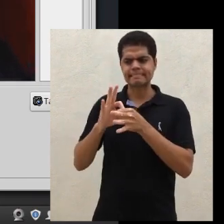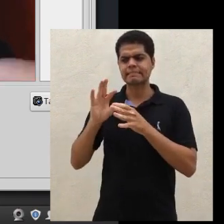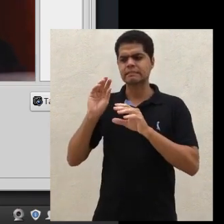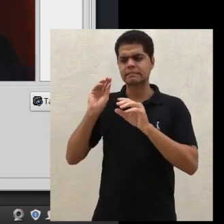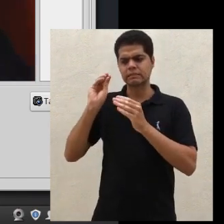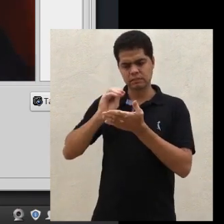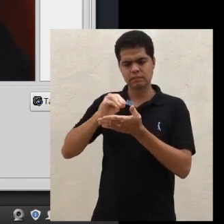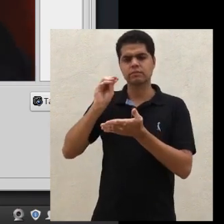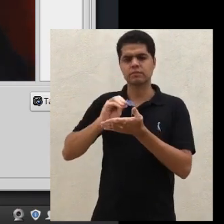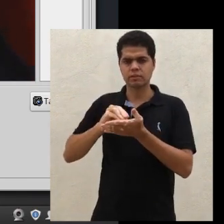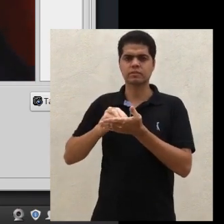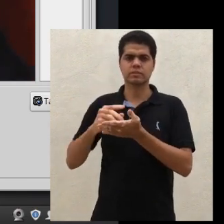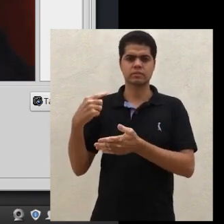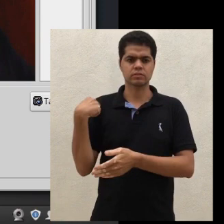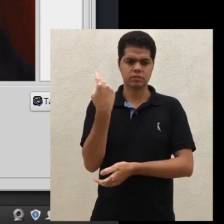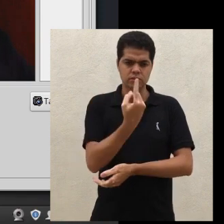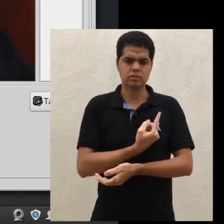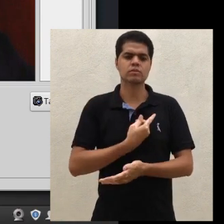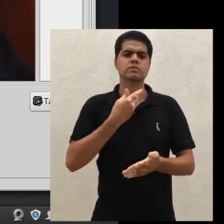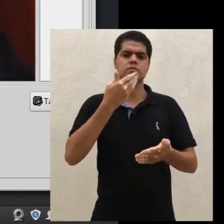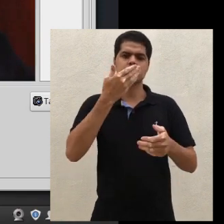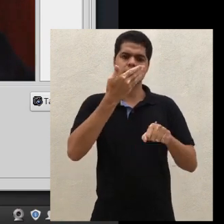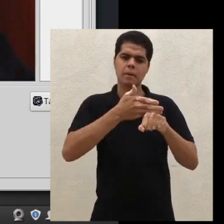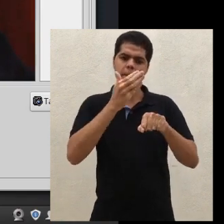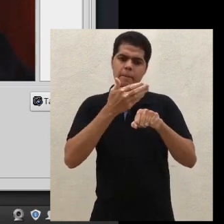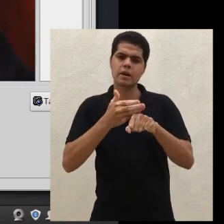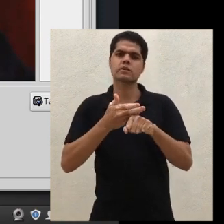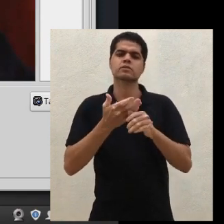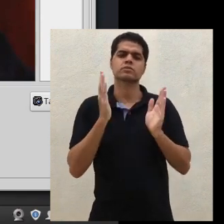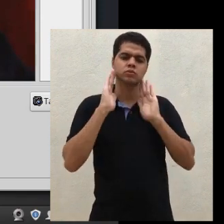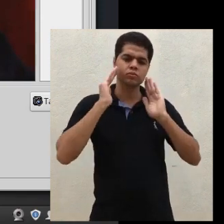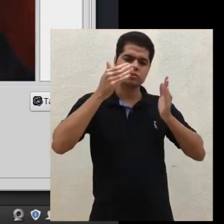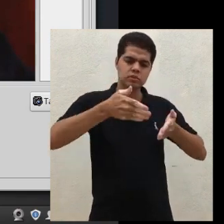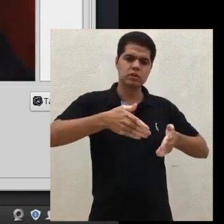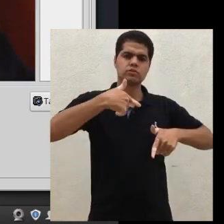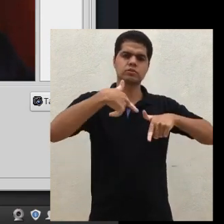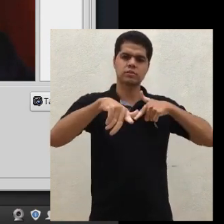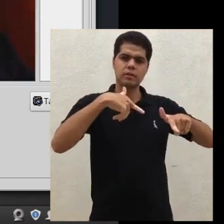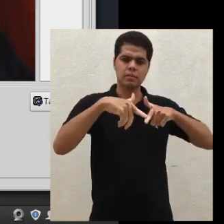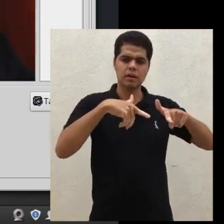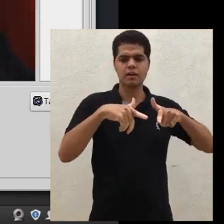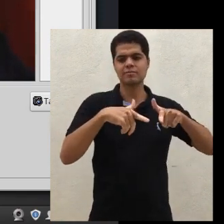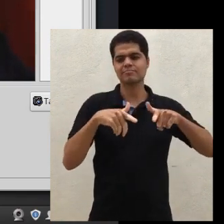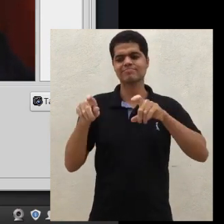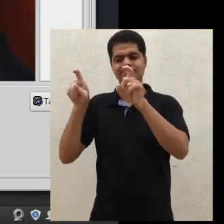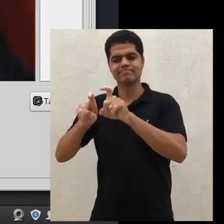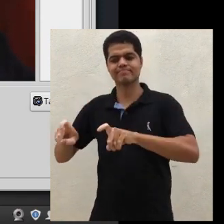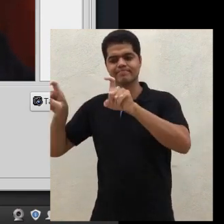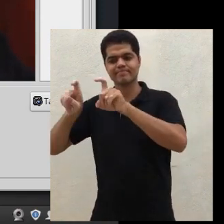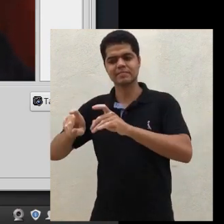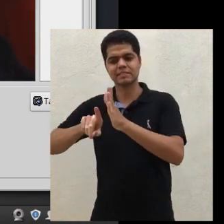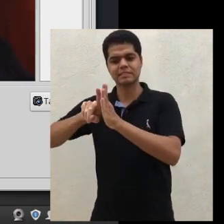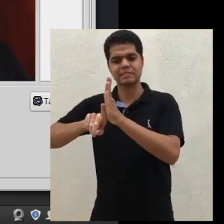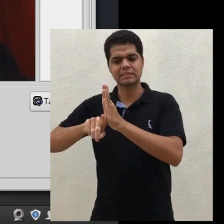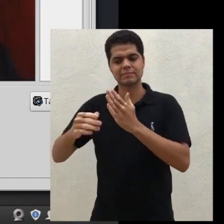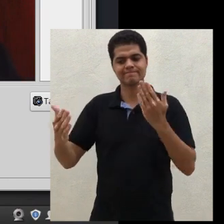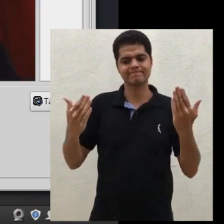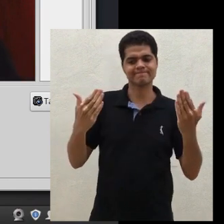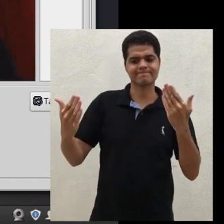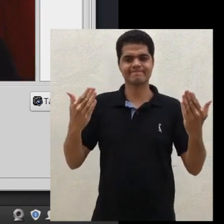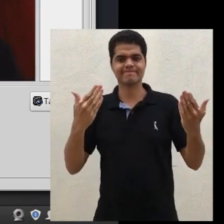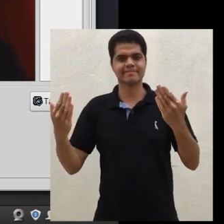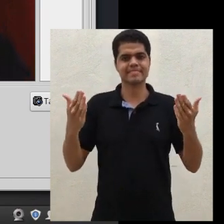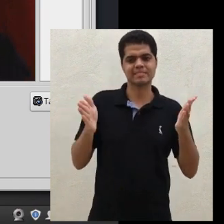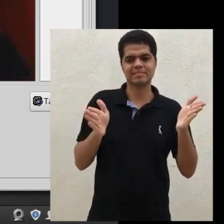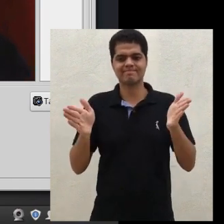falta esse elo entre a nossa área de atuação, né, e a ciência da computação. Às vezes falta um